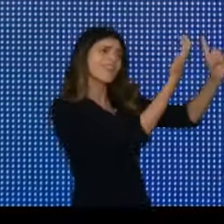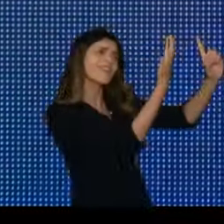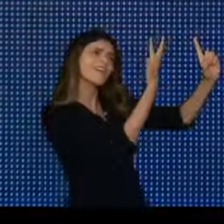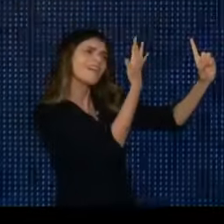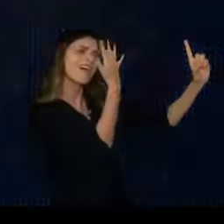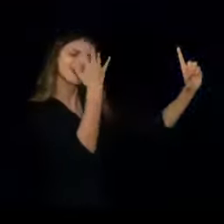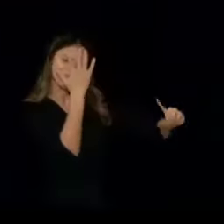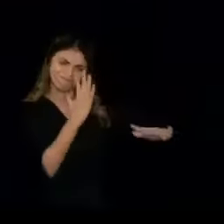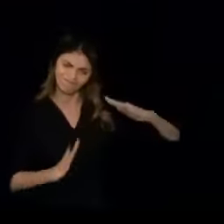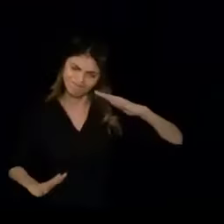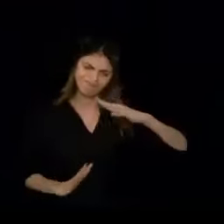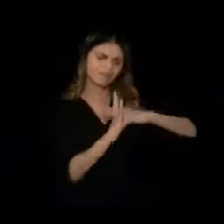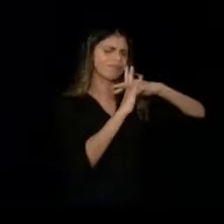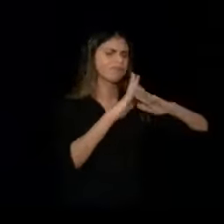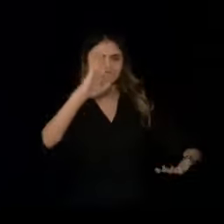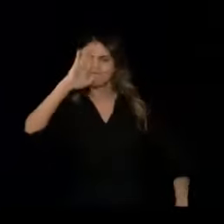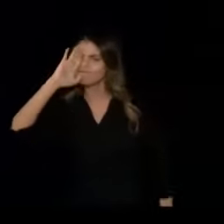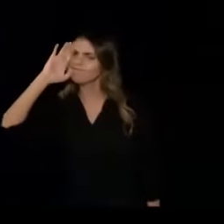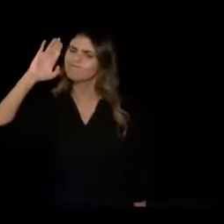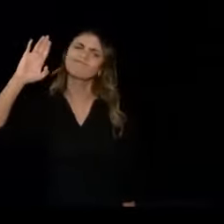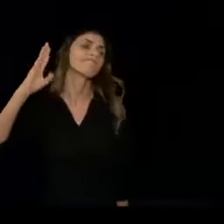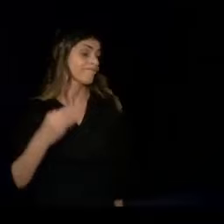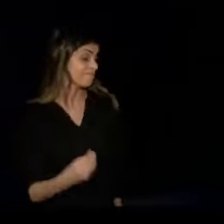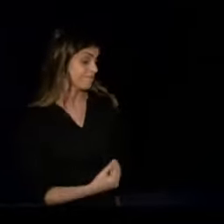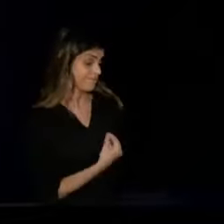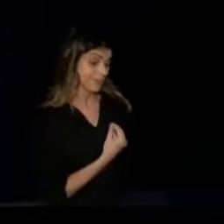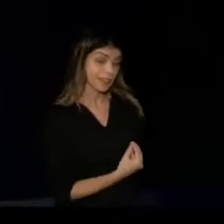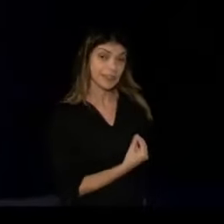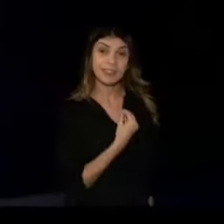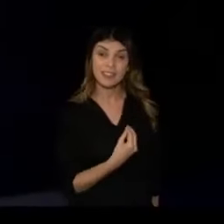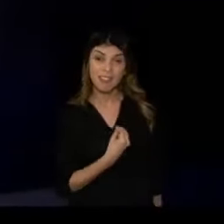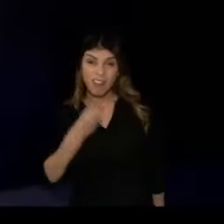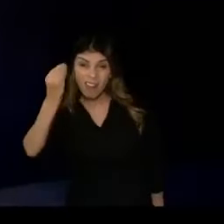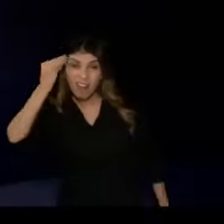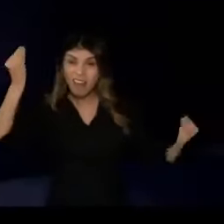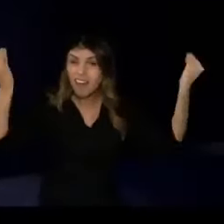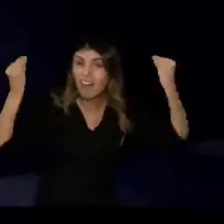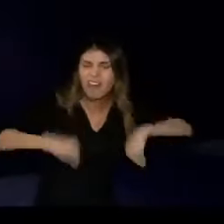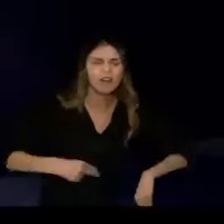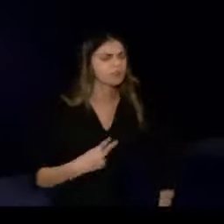de bastar. No caminho não posso parar.